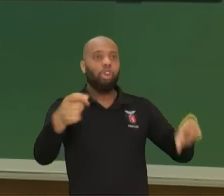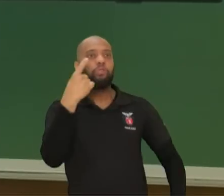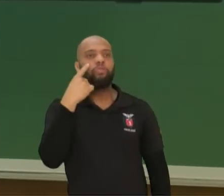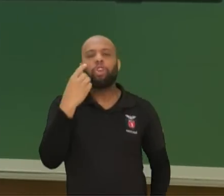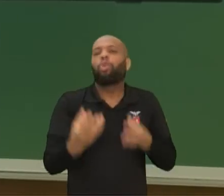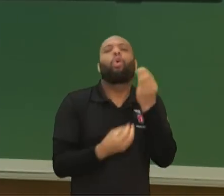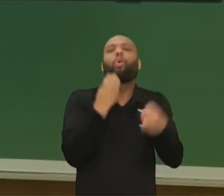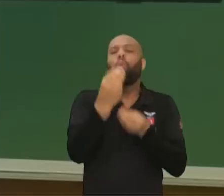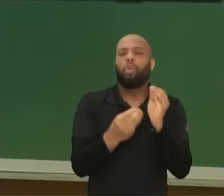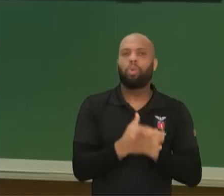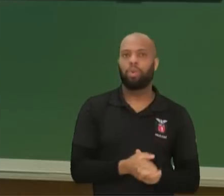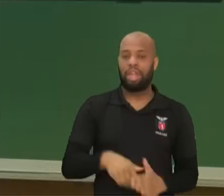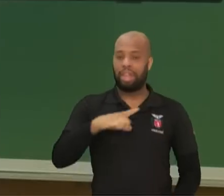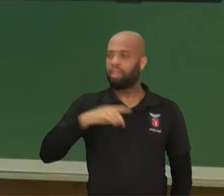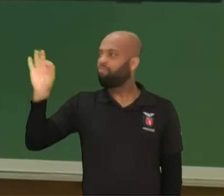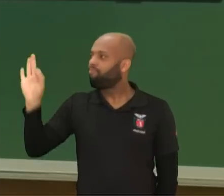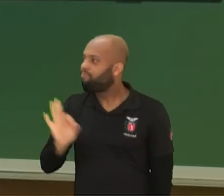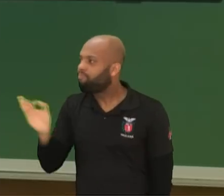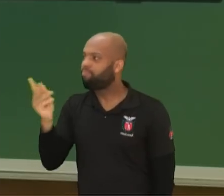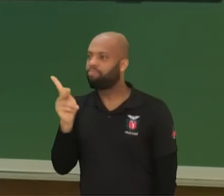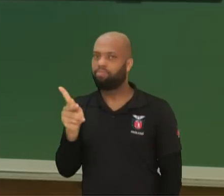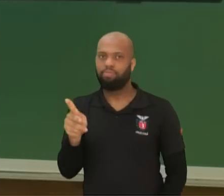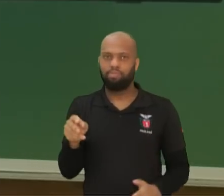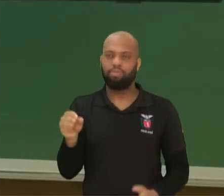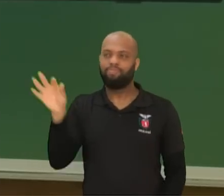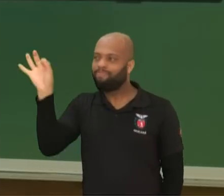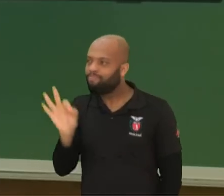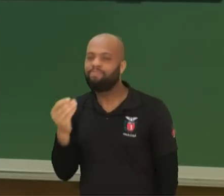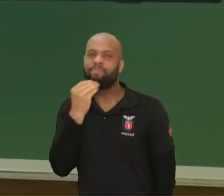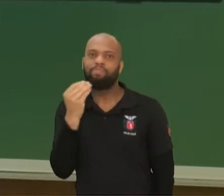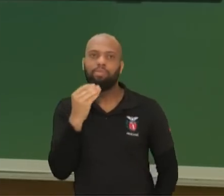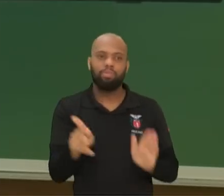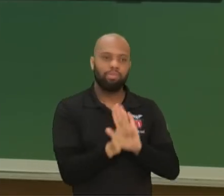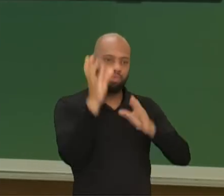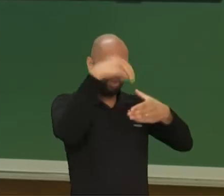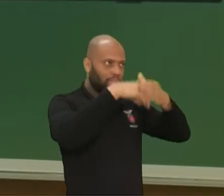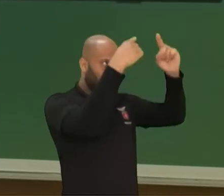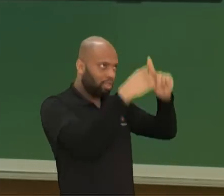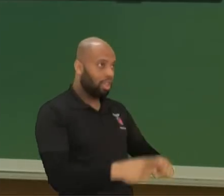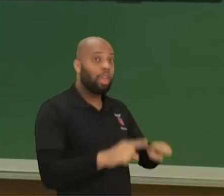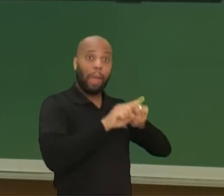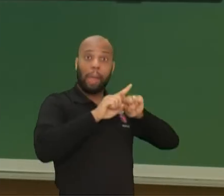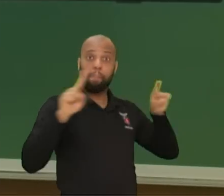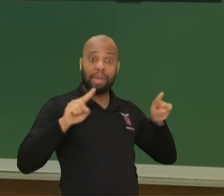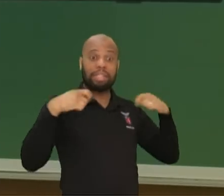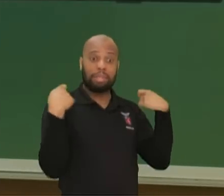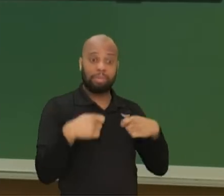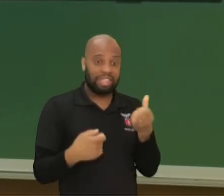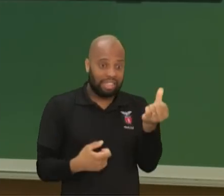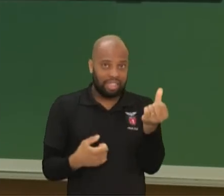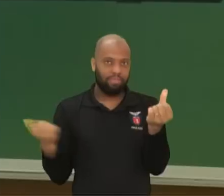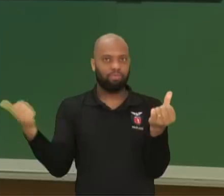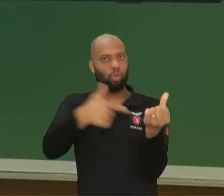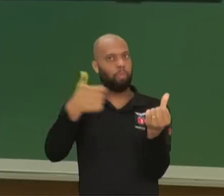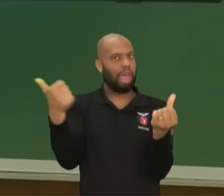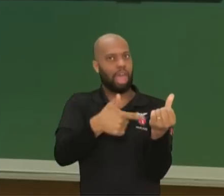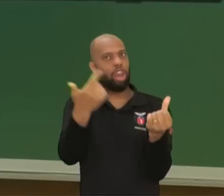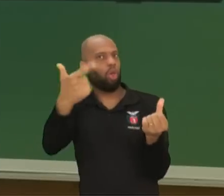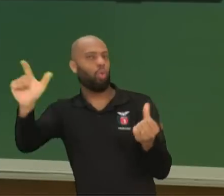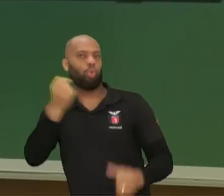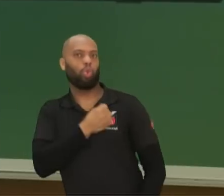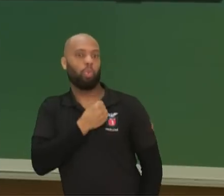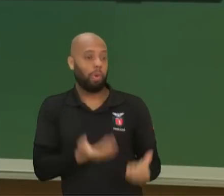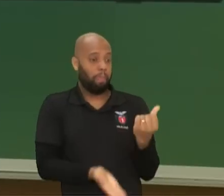que fica. A probabilidade de ser múltiplo de 3, mas dado que ele tem que ser maior que 6, tá